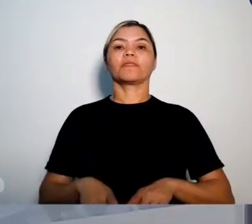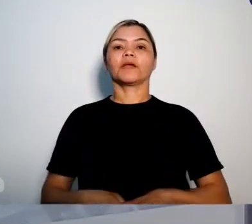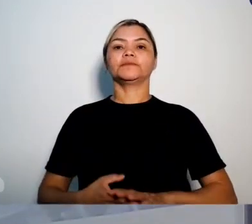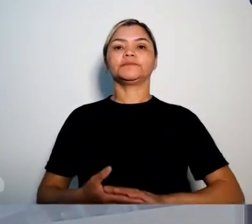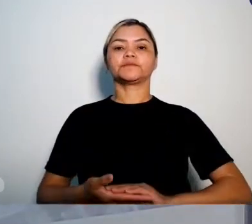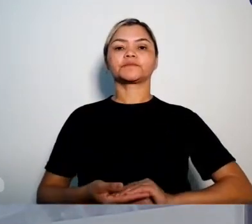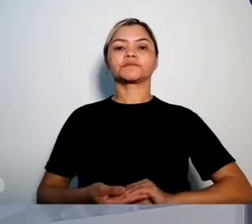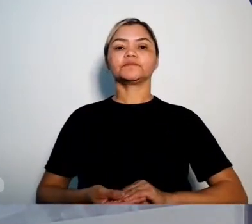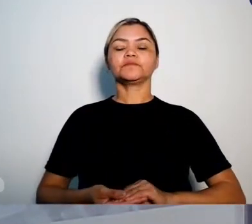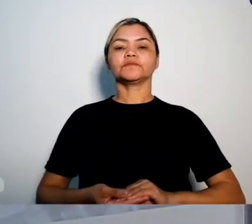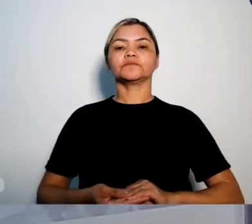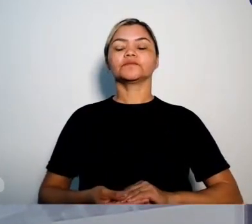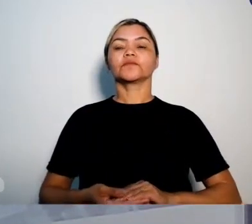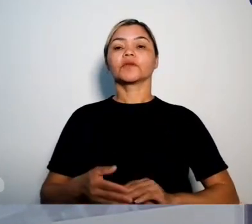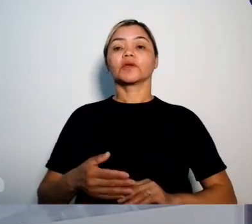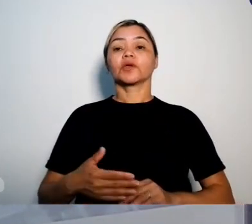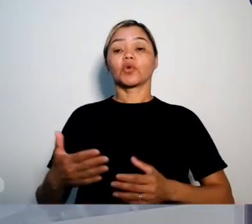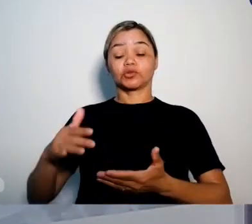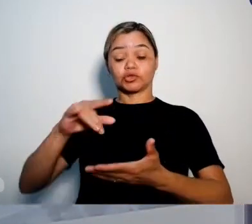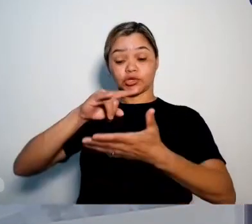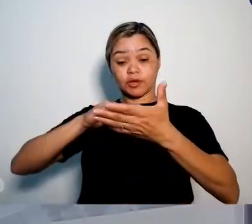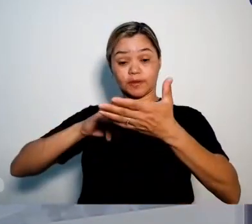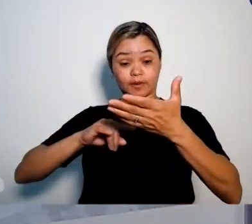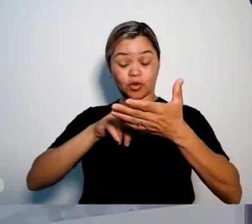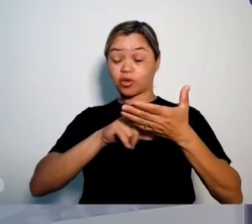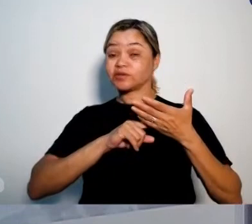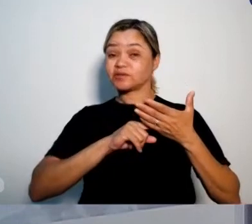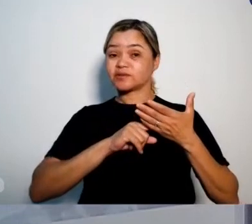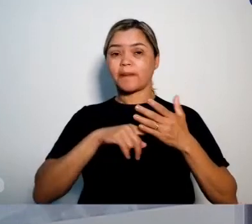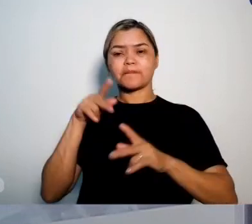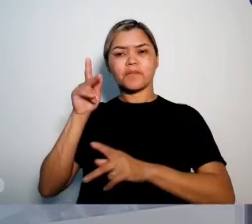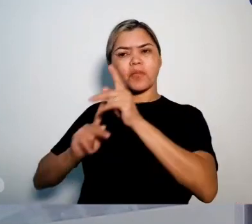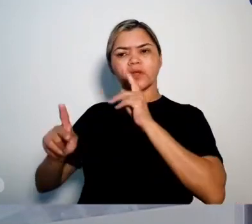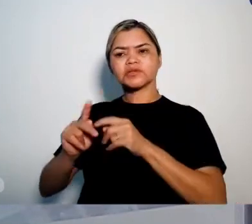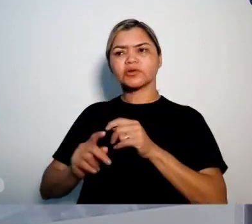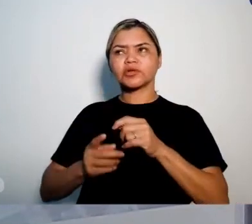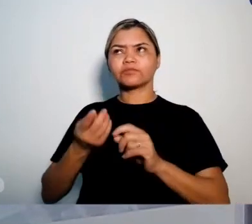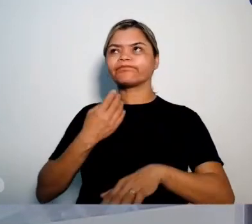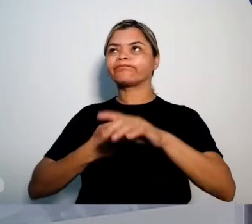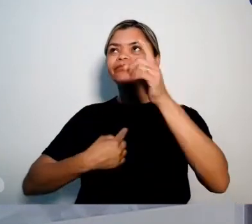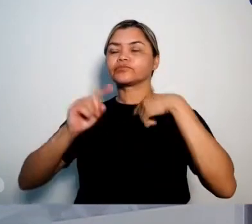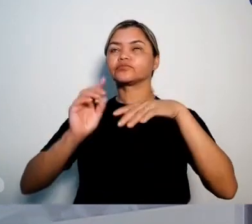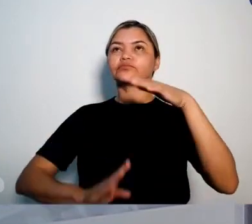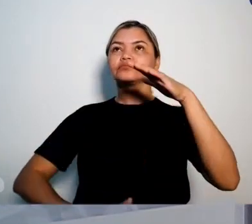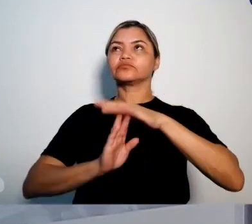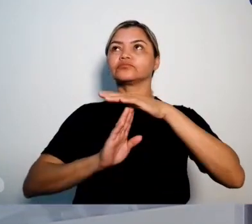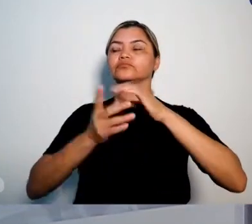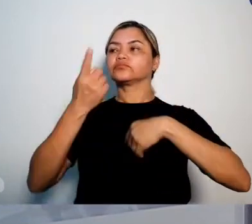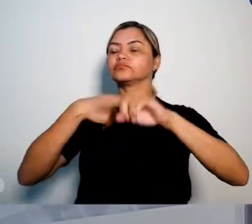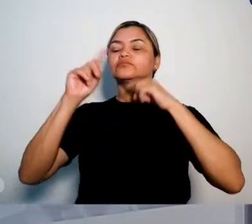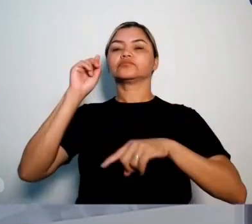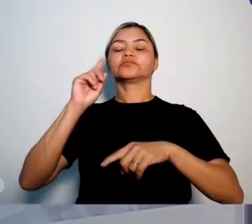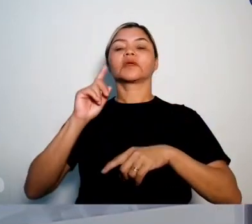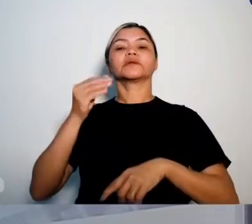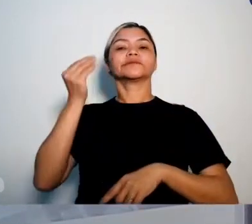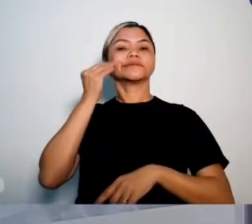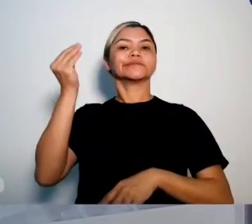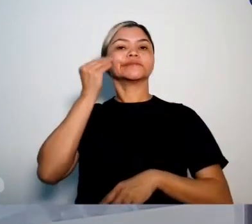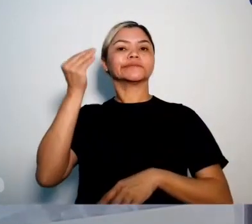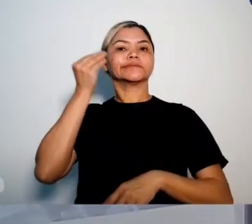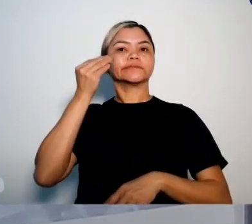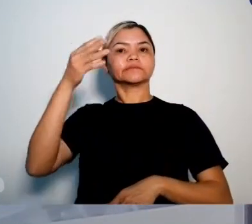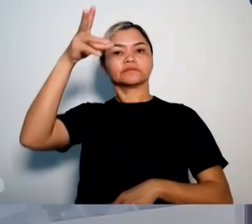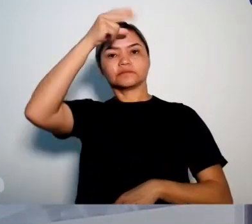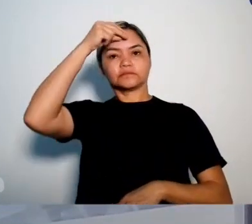e quando chega para nós, muitas vezes porque a população já esgotou as suas tentativas lá na prefeitura, porque existe